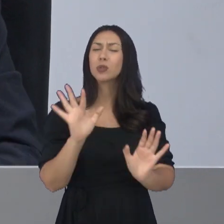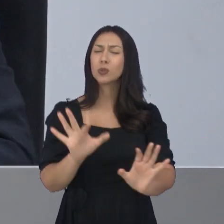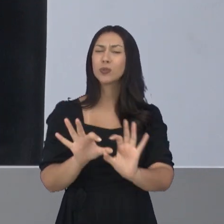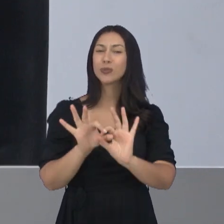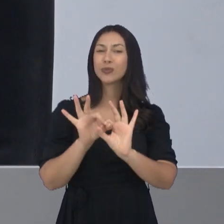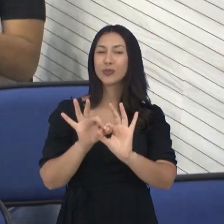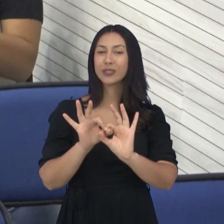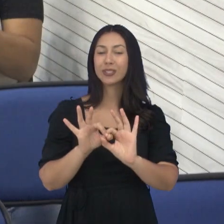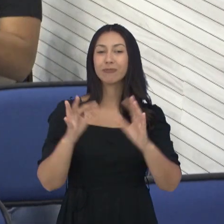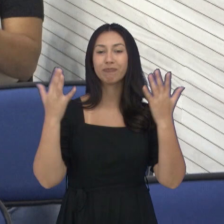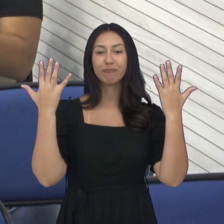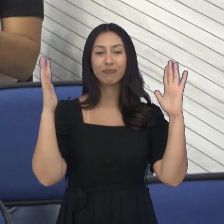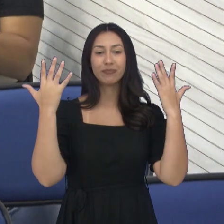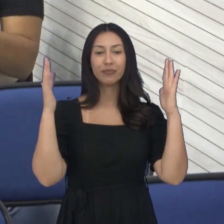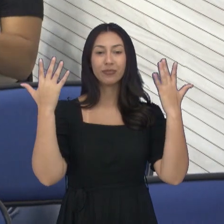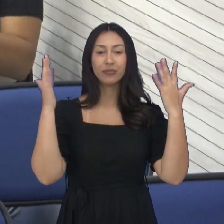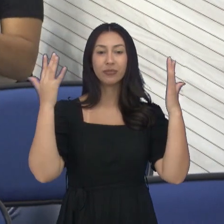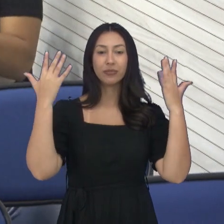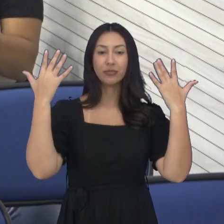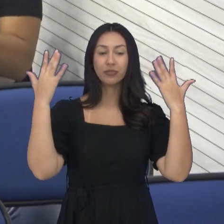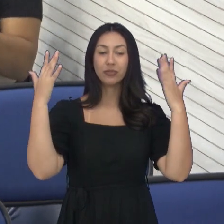unanimidade.